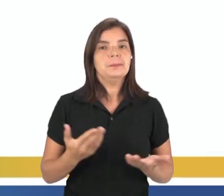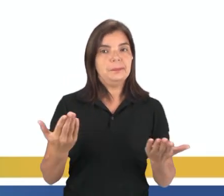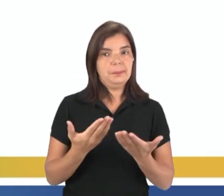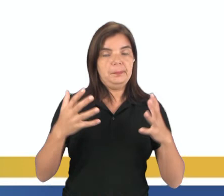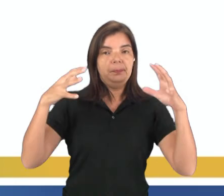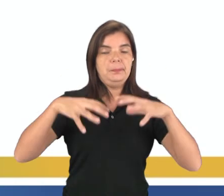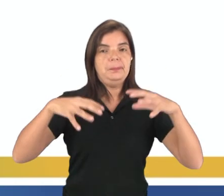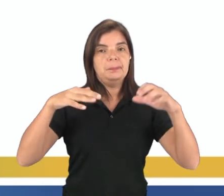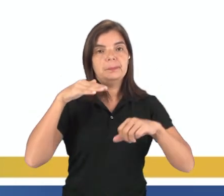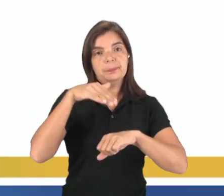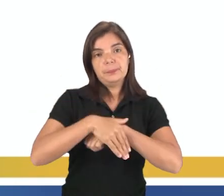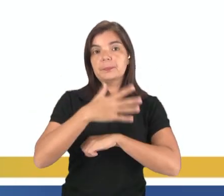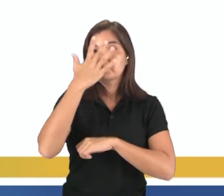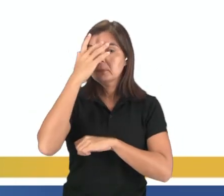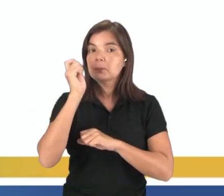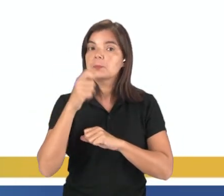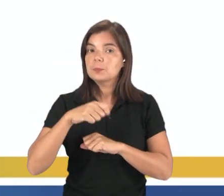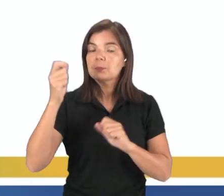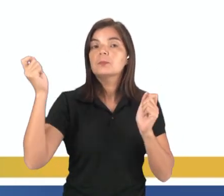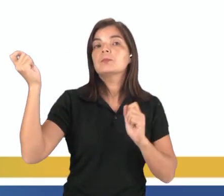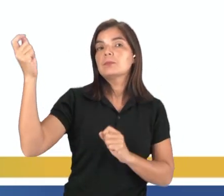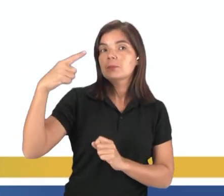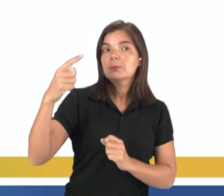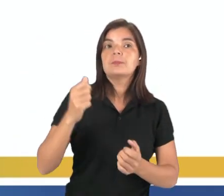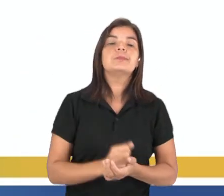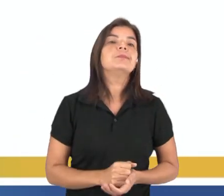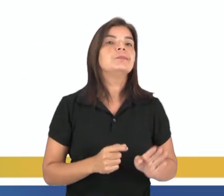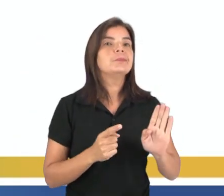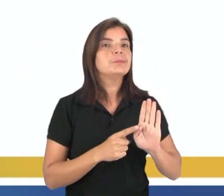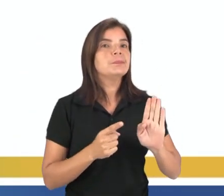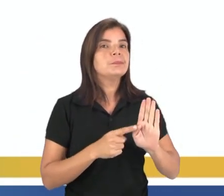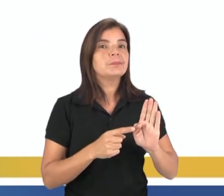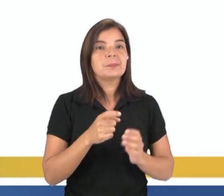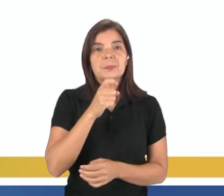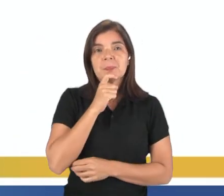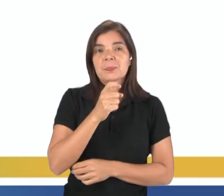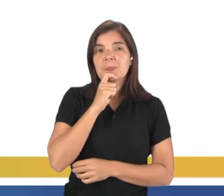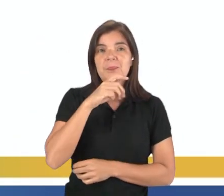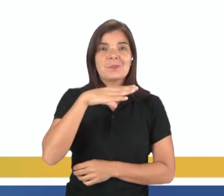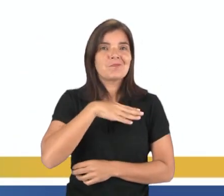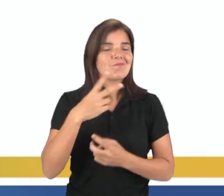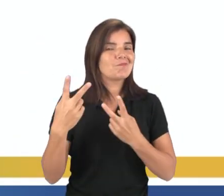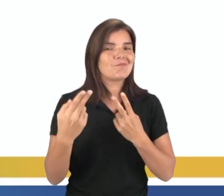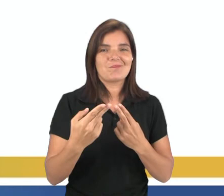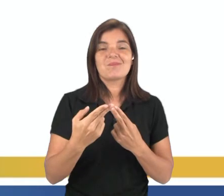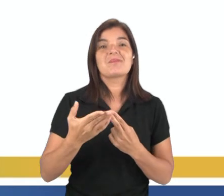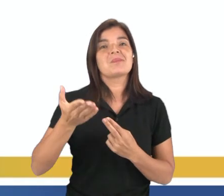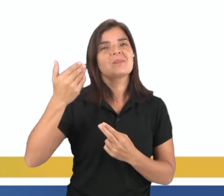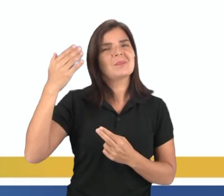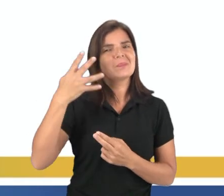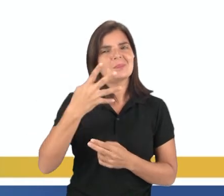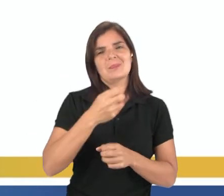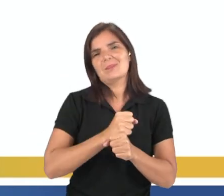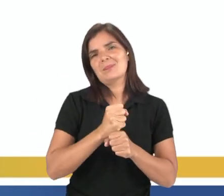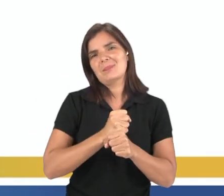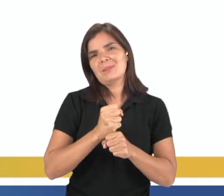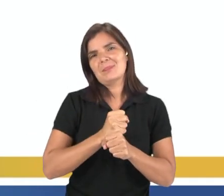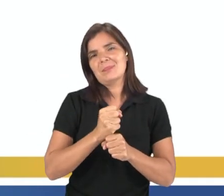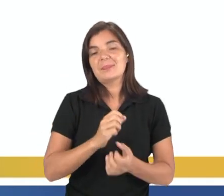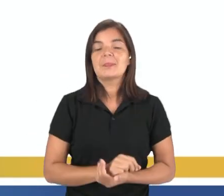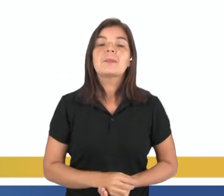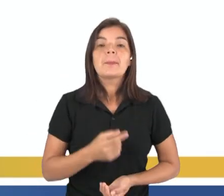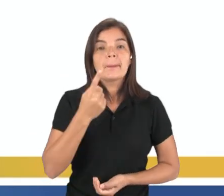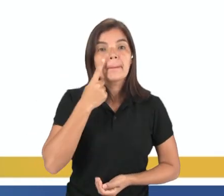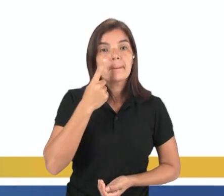está chovendo à noite, amanhã pode estar ensolarado. Letra B. O frio dessa cidade não é o mesmo daquele de 40 anos. Então vejam